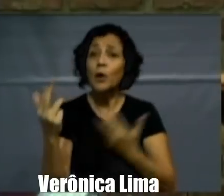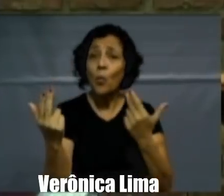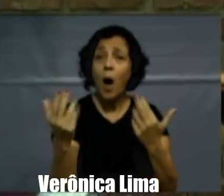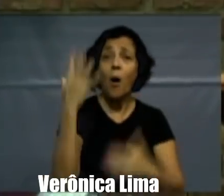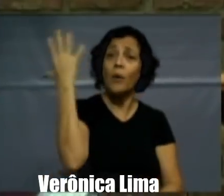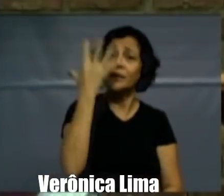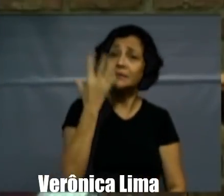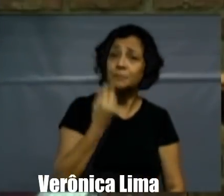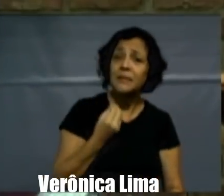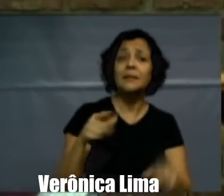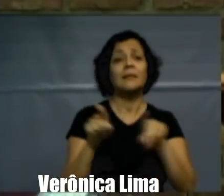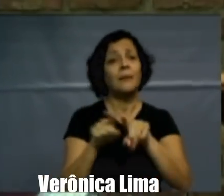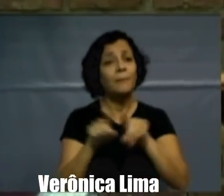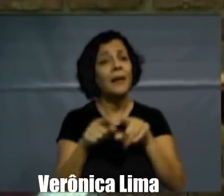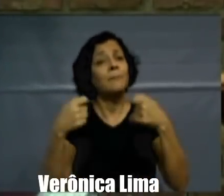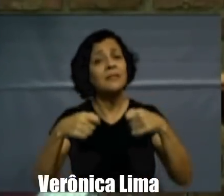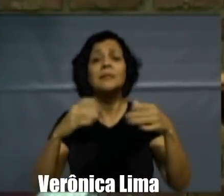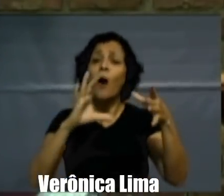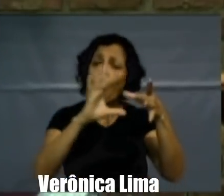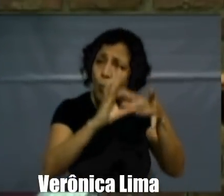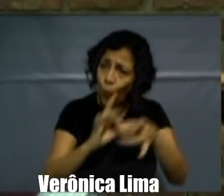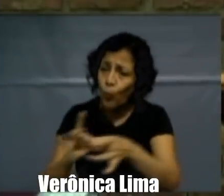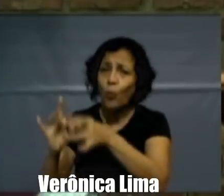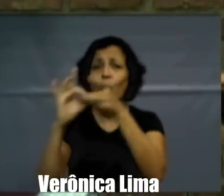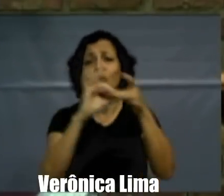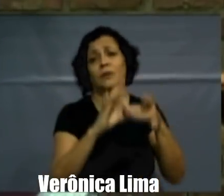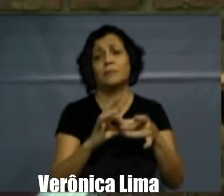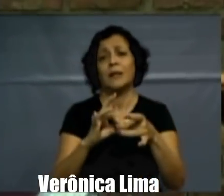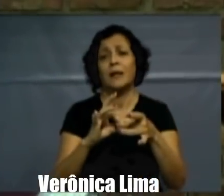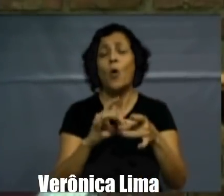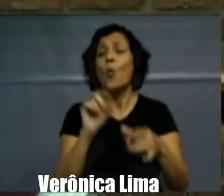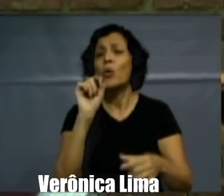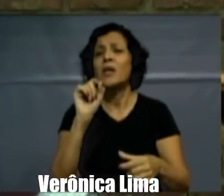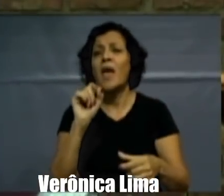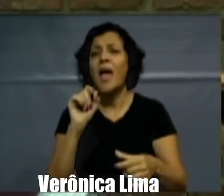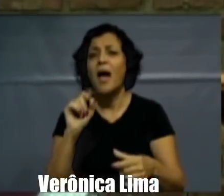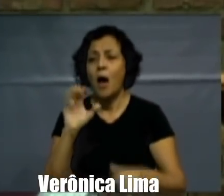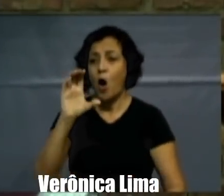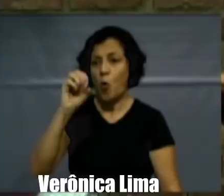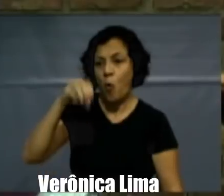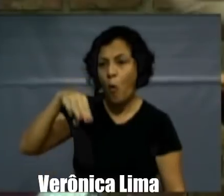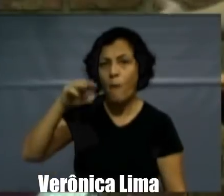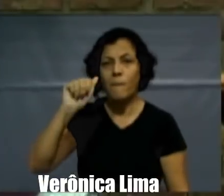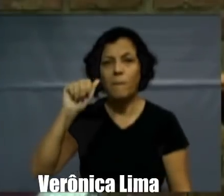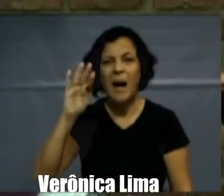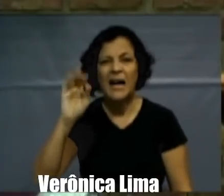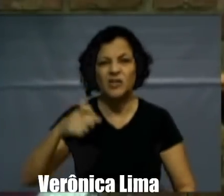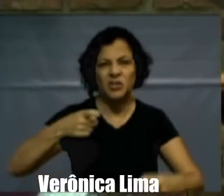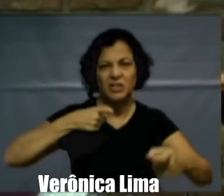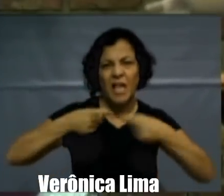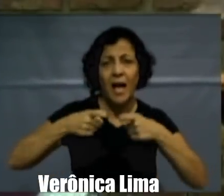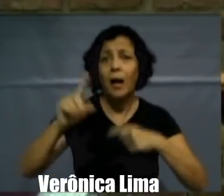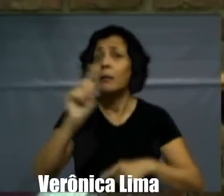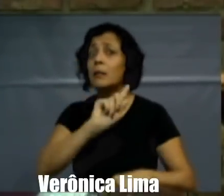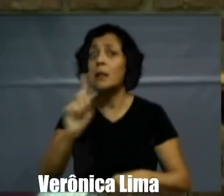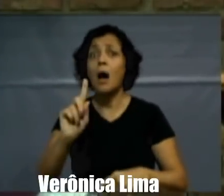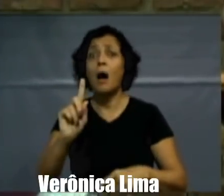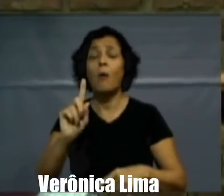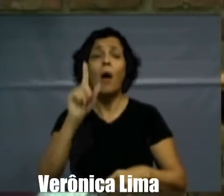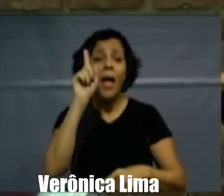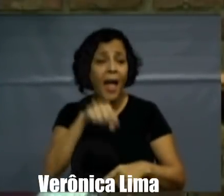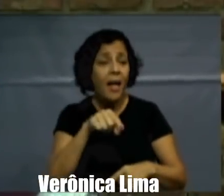bom combate. O que é o bom combate que Paulo falava? É o combate do diálogo, do carinho, da exemplificação, de mostrar, vamos sentar aqui e ler